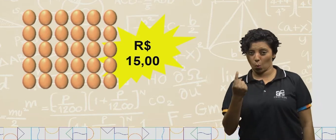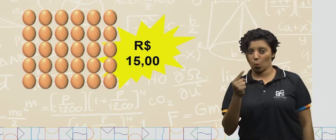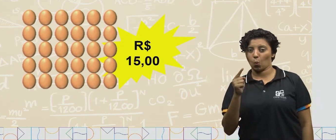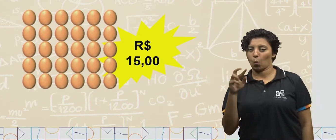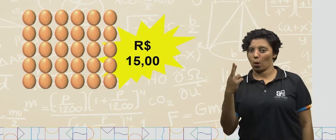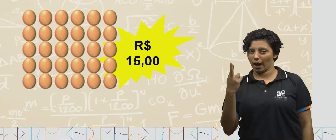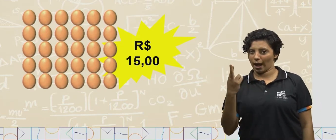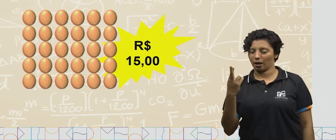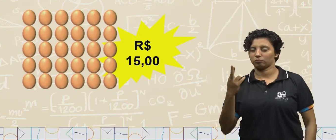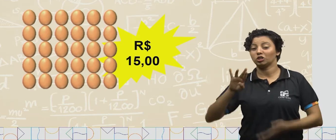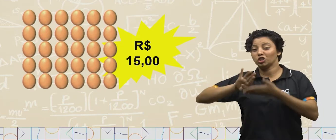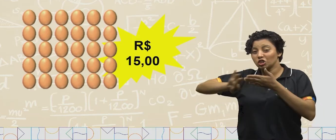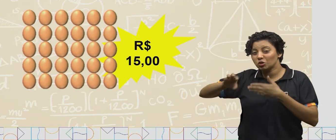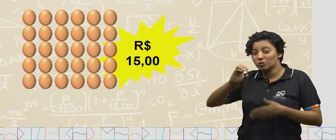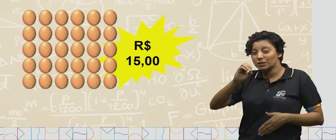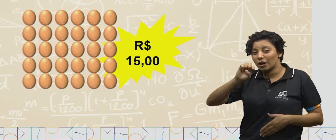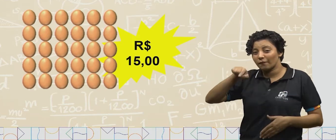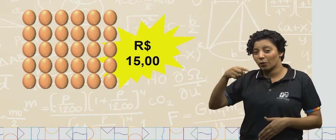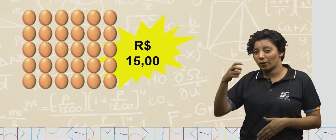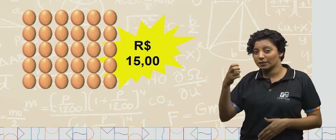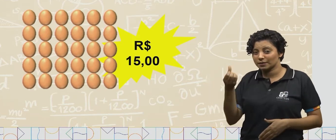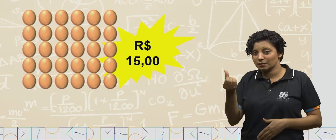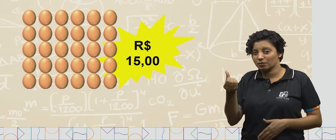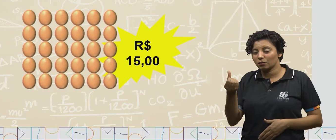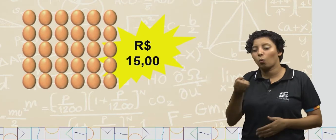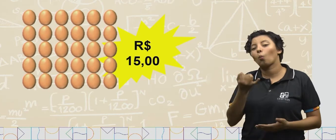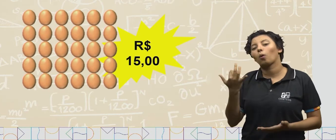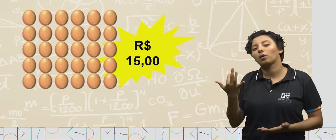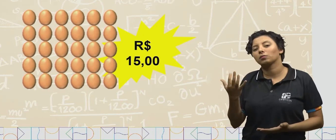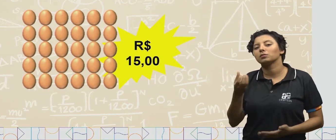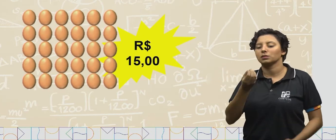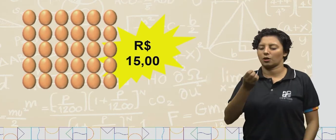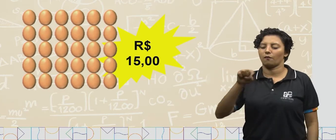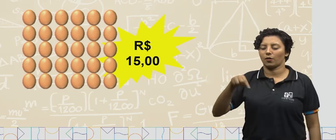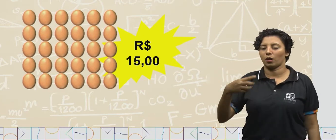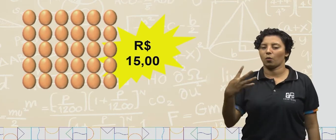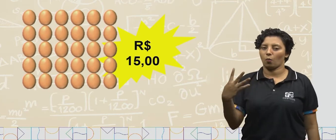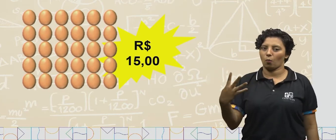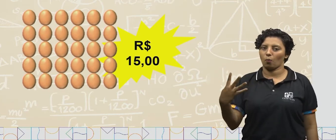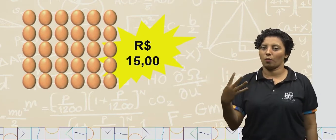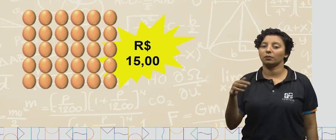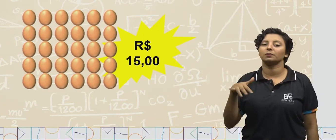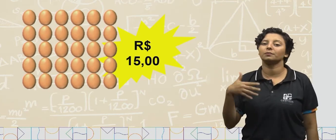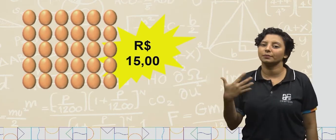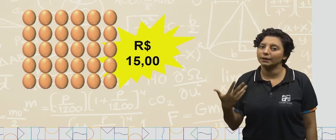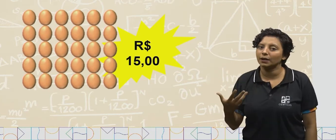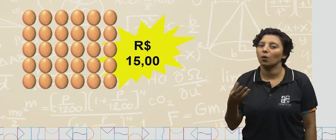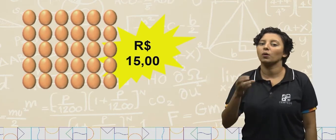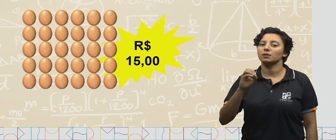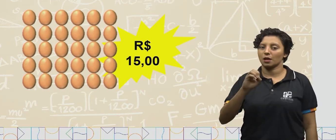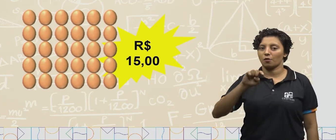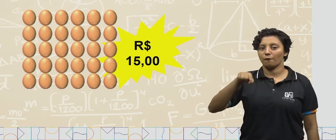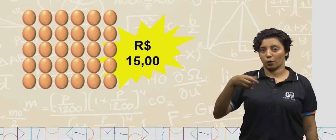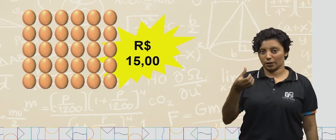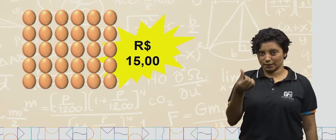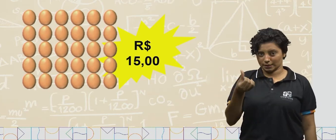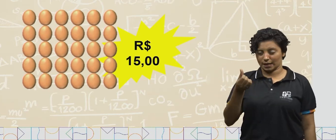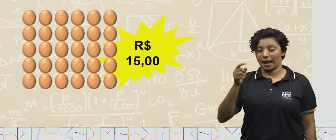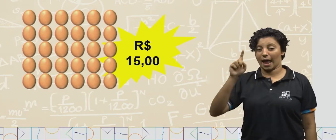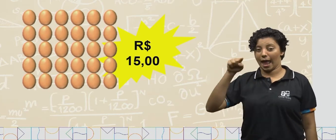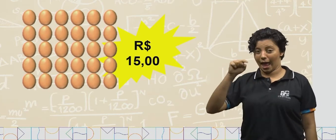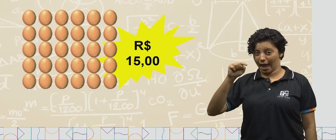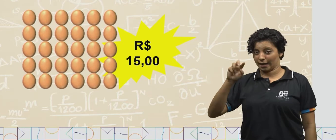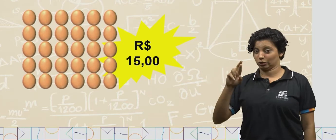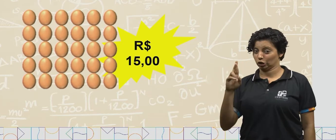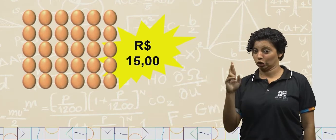eu tiro 0,6, sobra para mim 0,4. Então, 0,6, quando